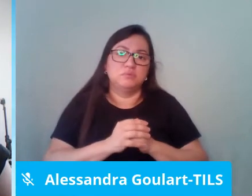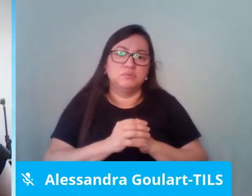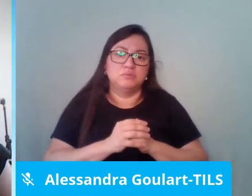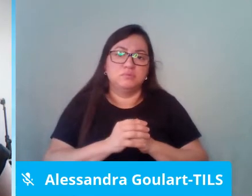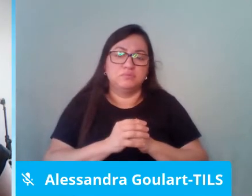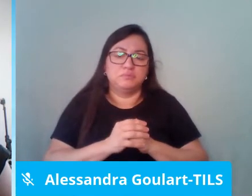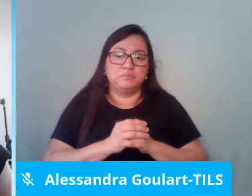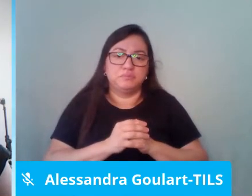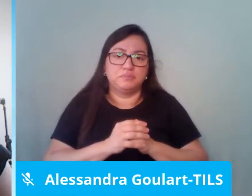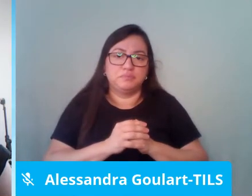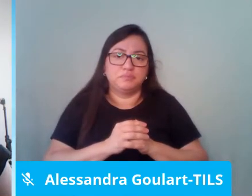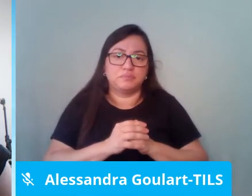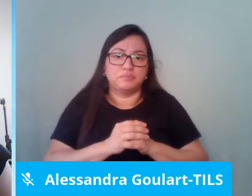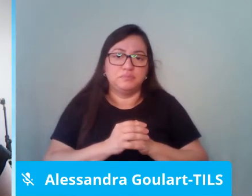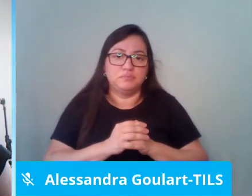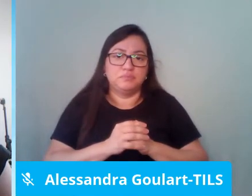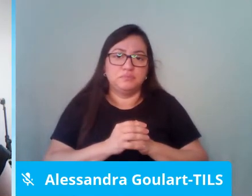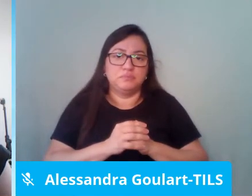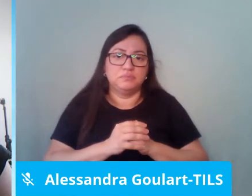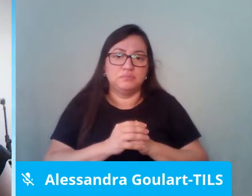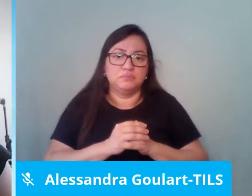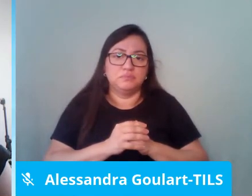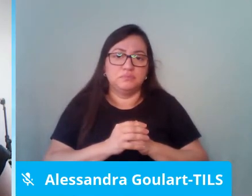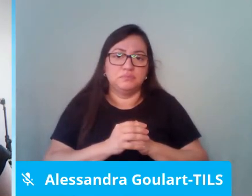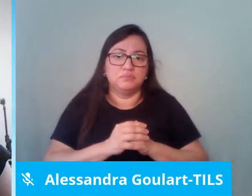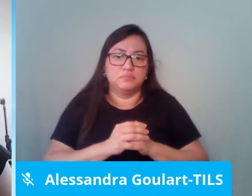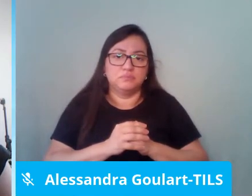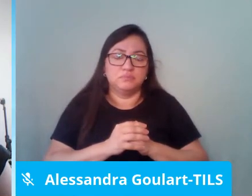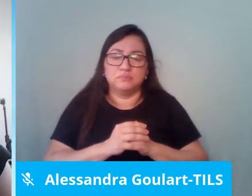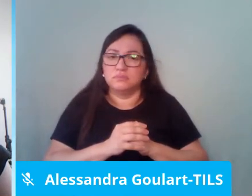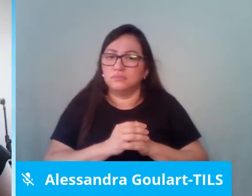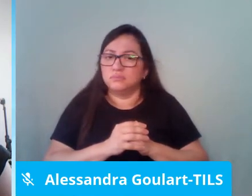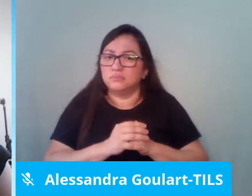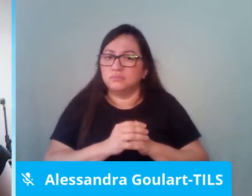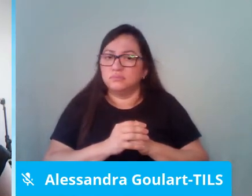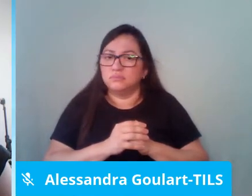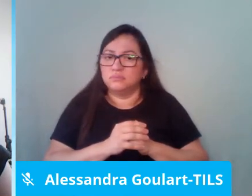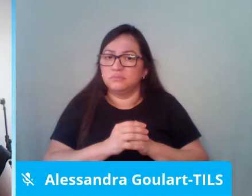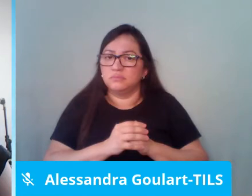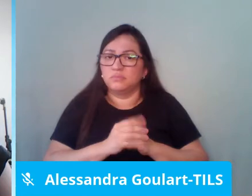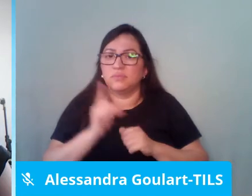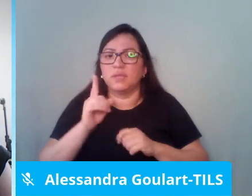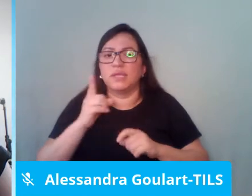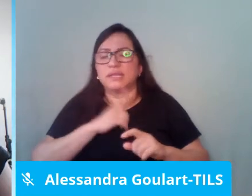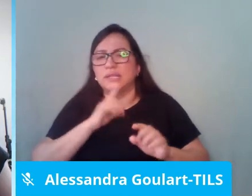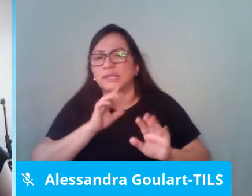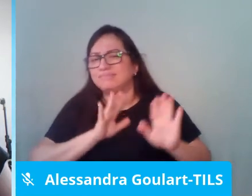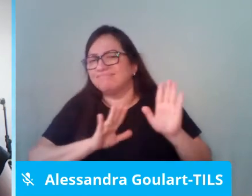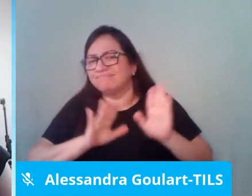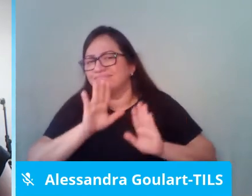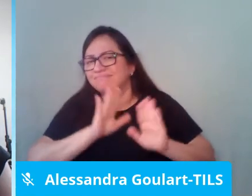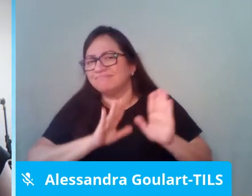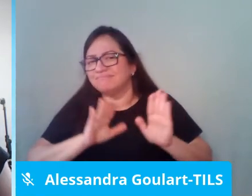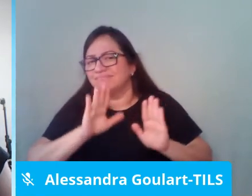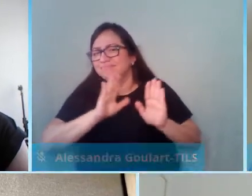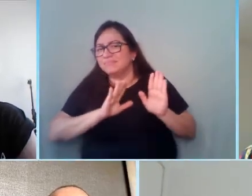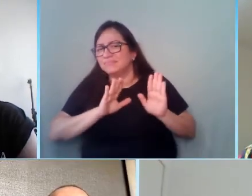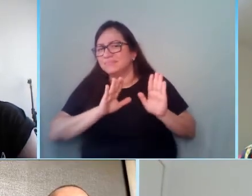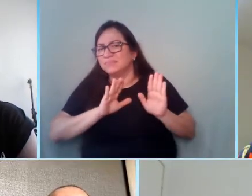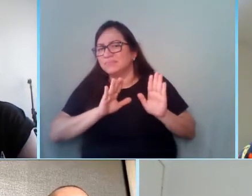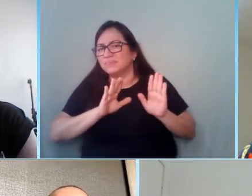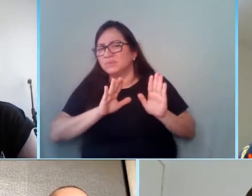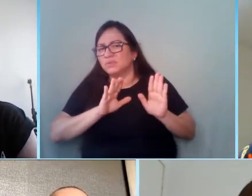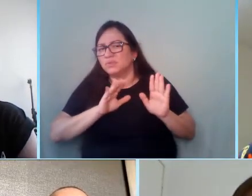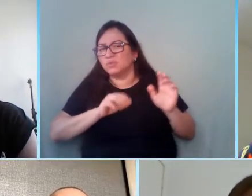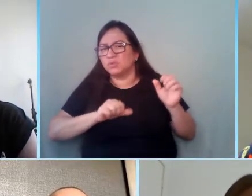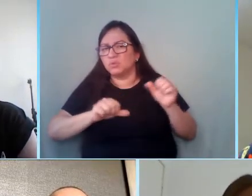responder, né? O Dino, ele trouxe que ele tem receio que a mudança da exigência de início do